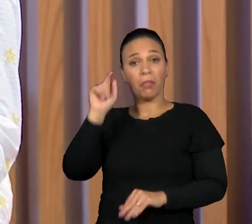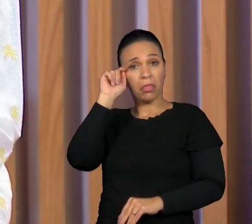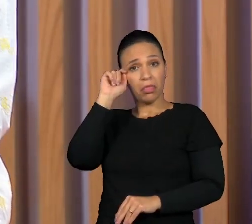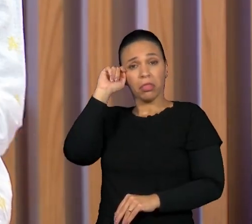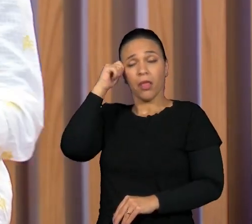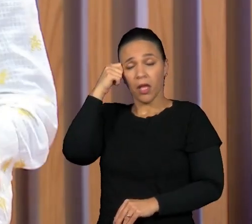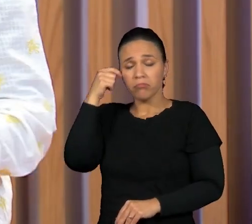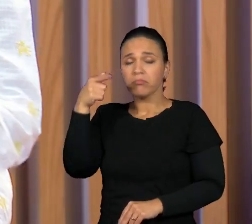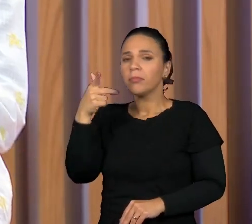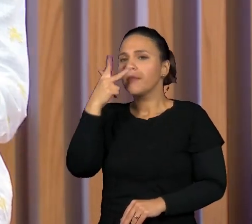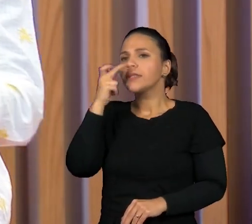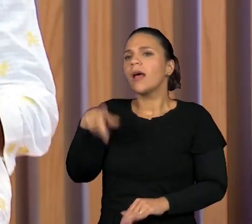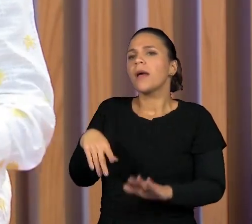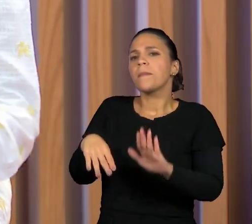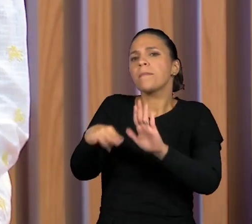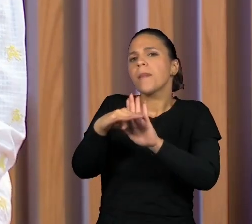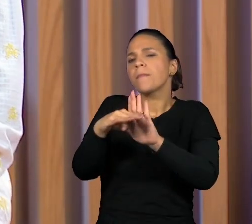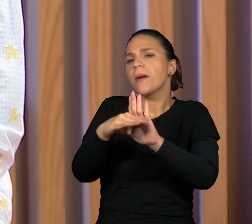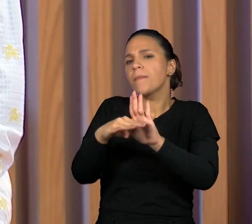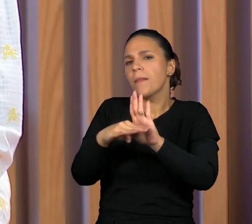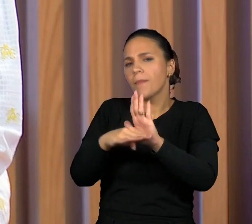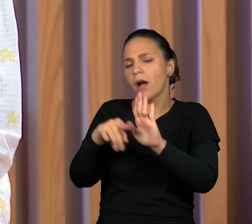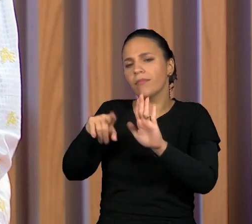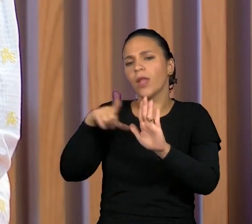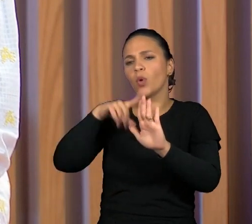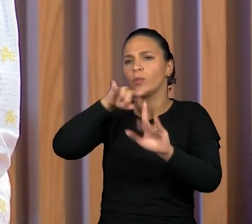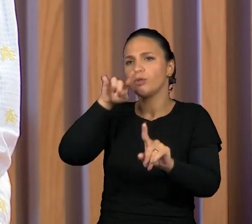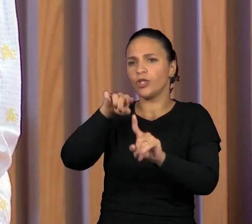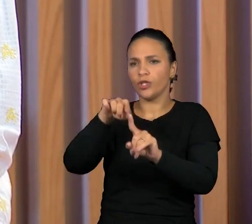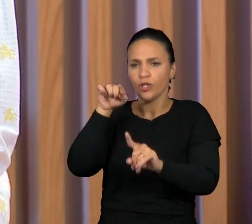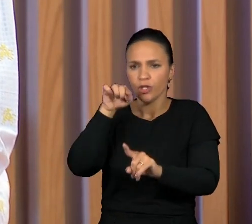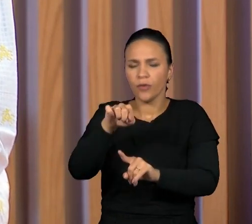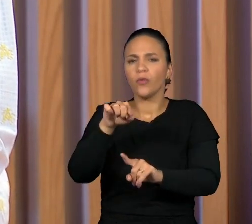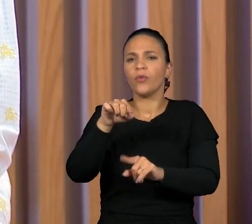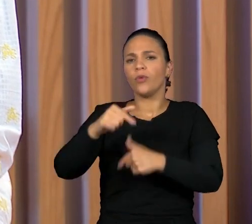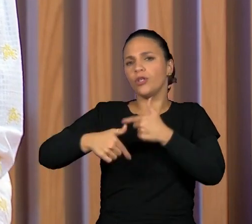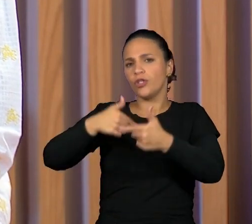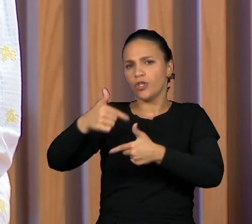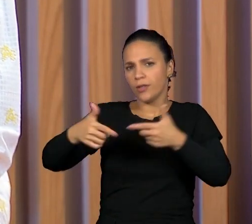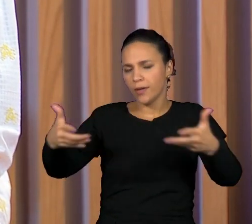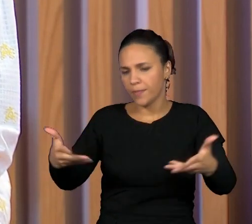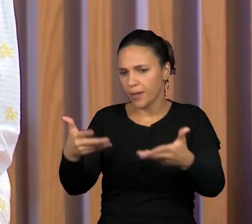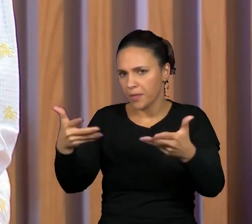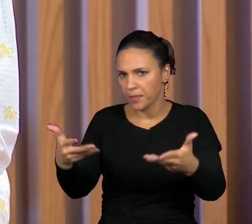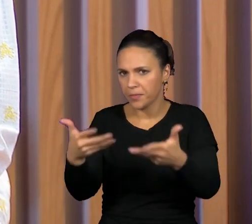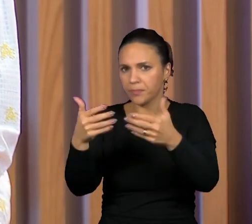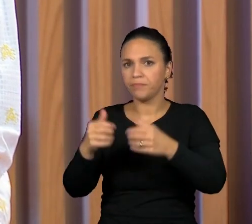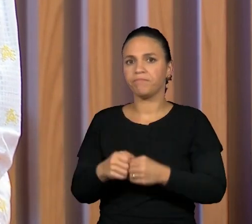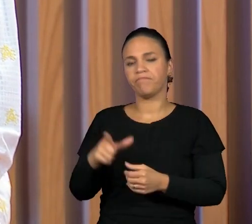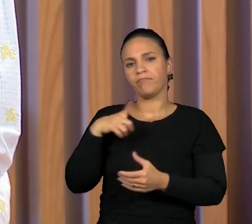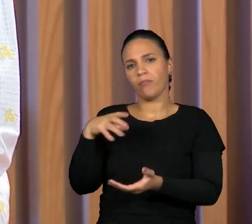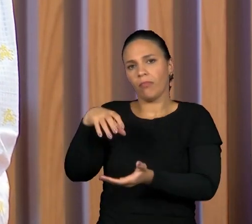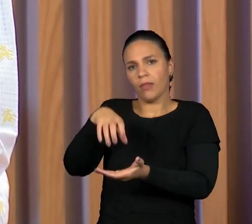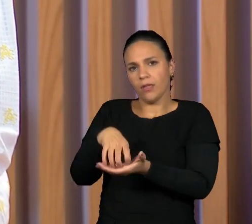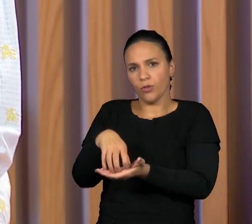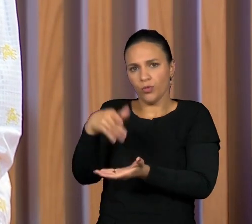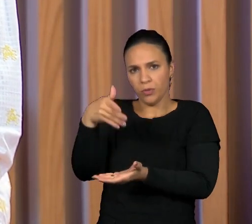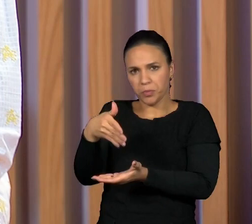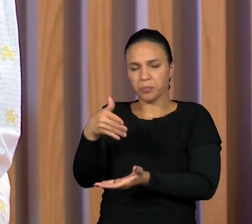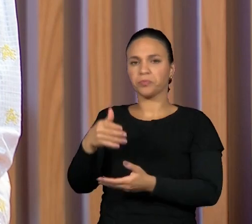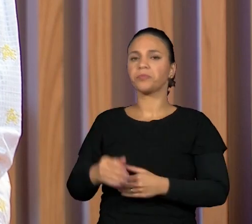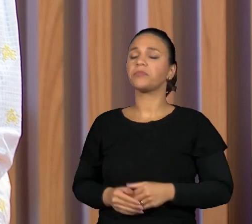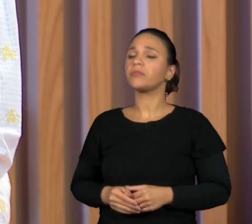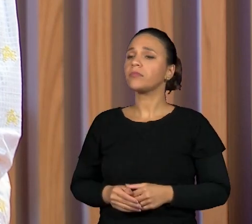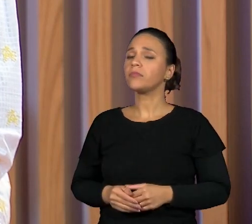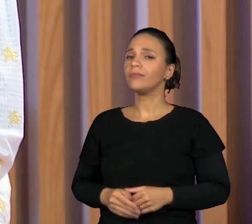um programa, é uma linha intencional de trabalho, né, na nossa instituição.